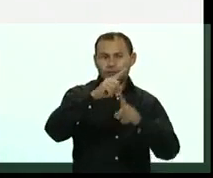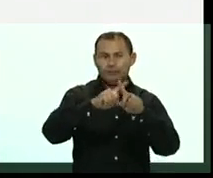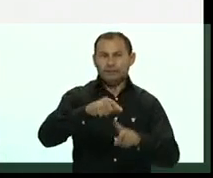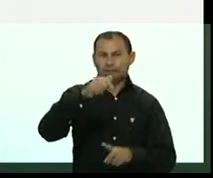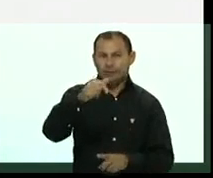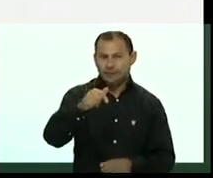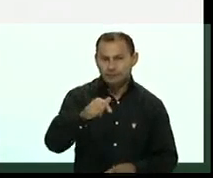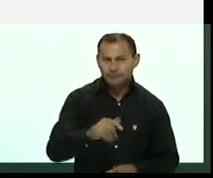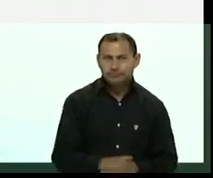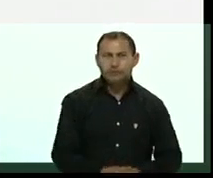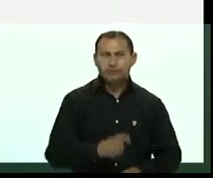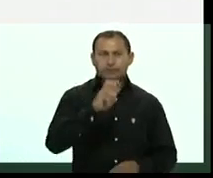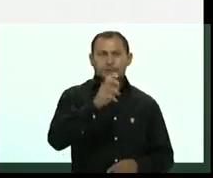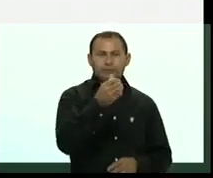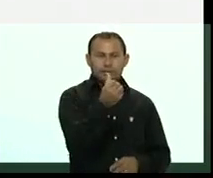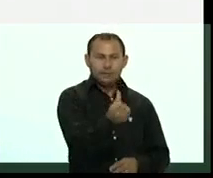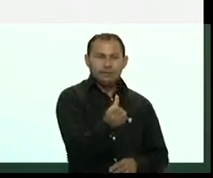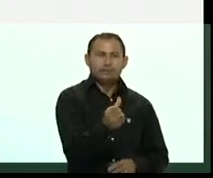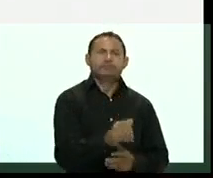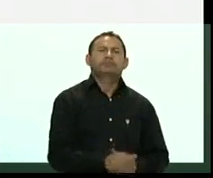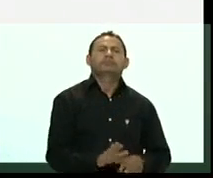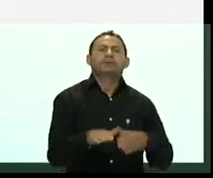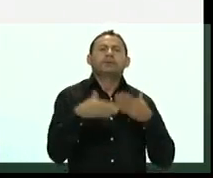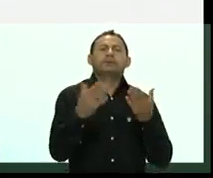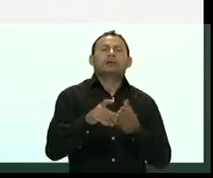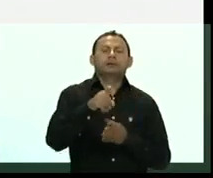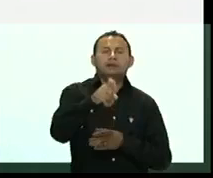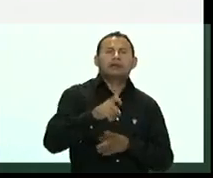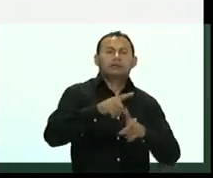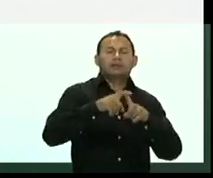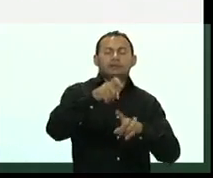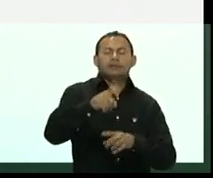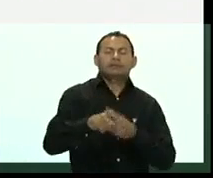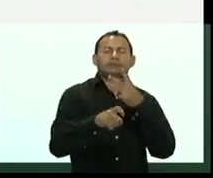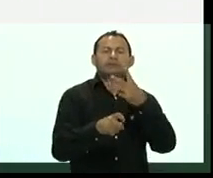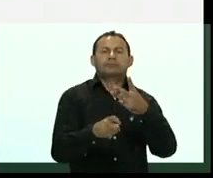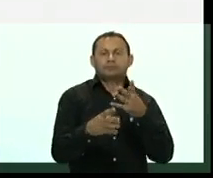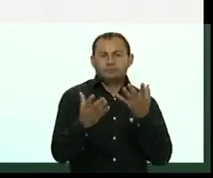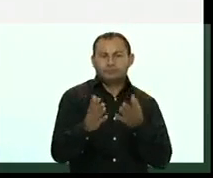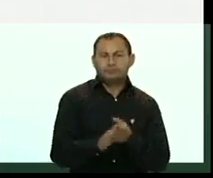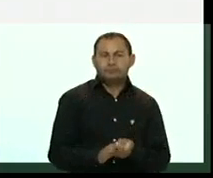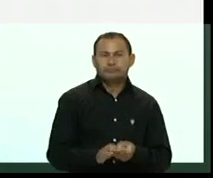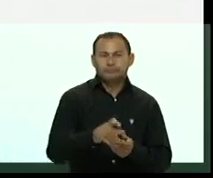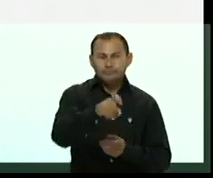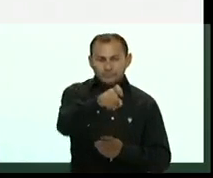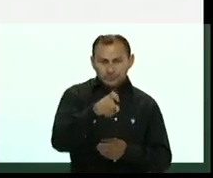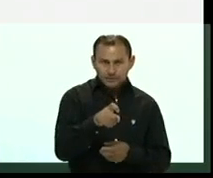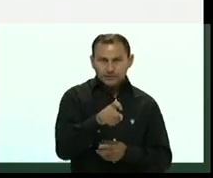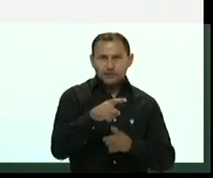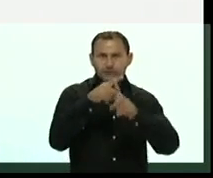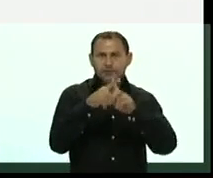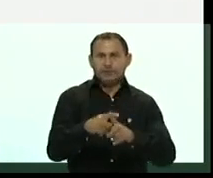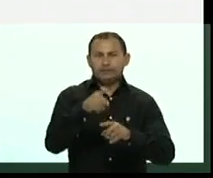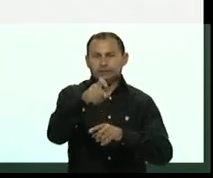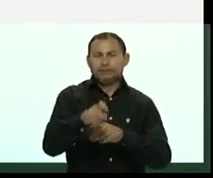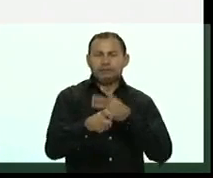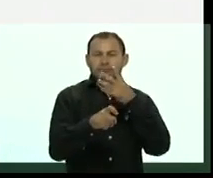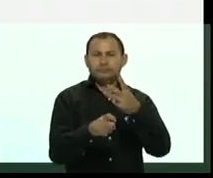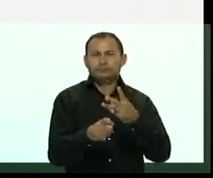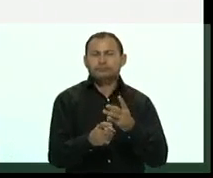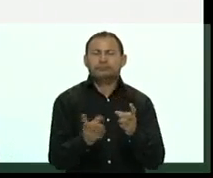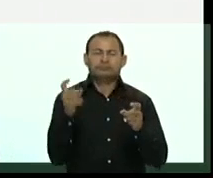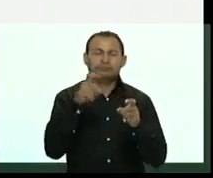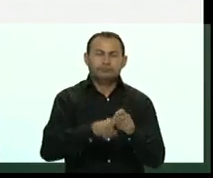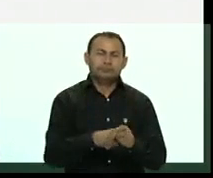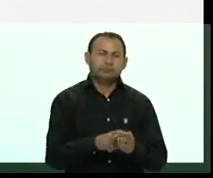7, 56. Quanto que é x vezes x ao cubo? Então, olha lá, x vezes x ao cubo,